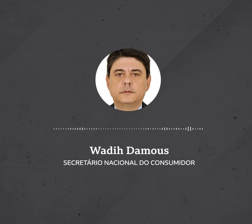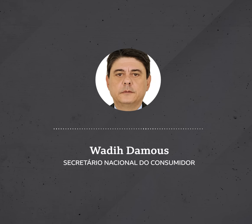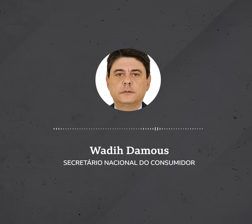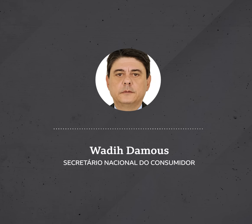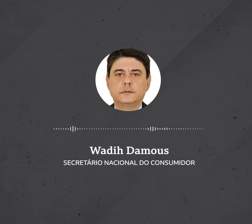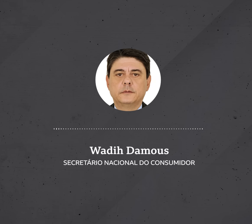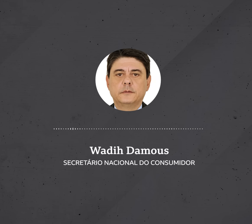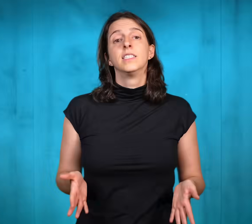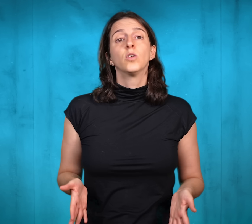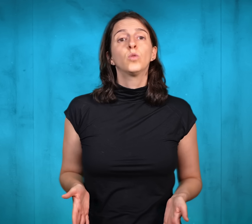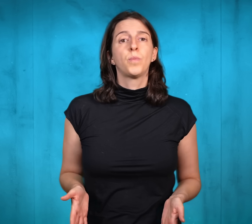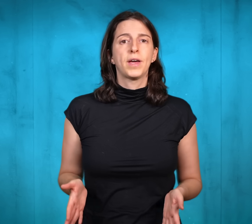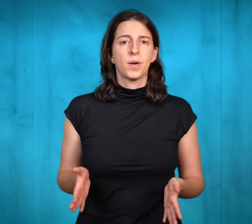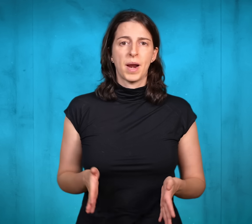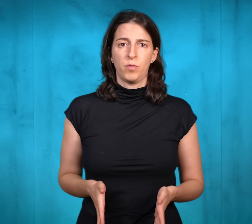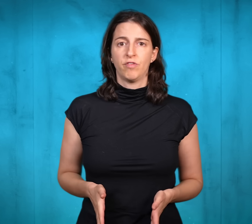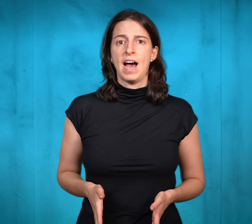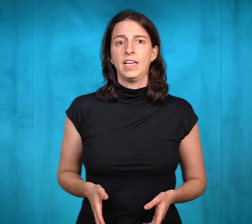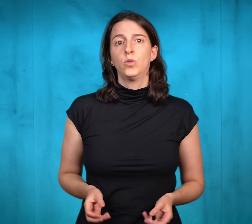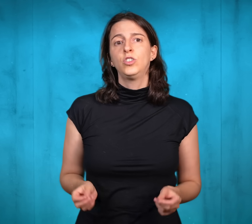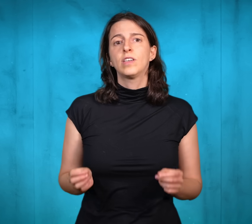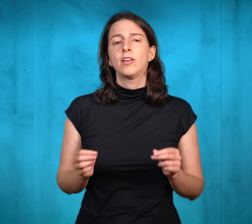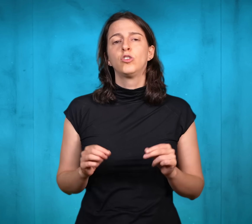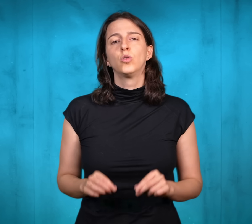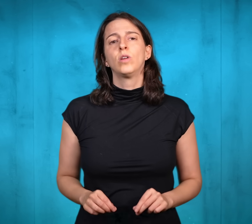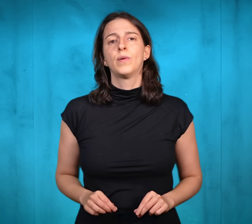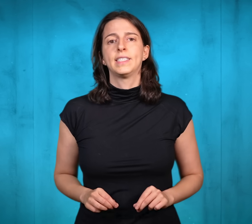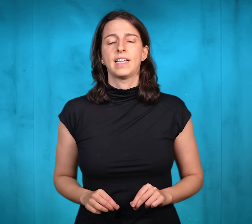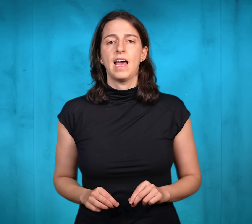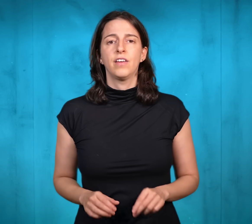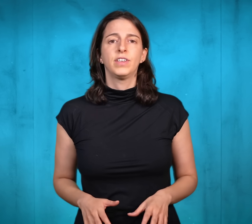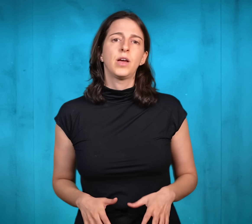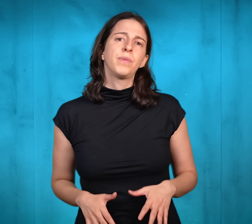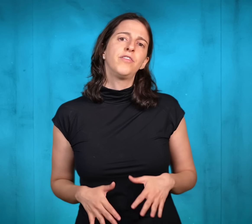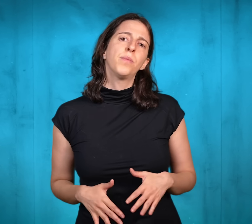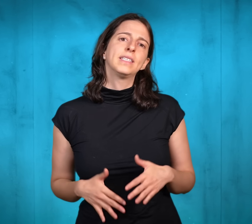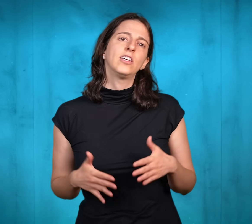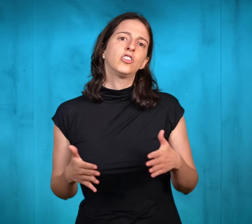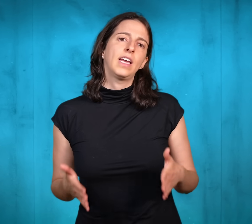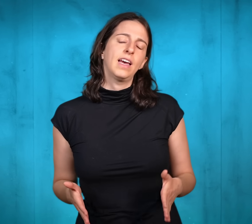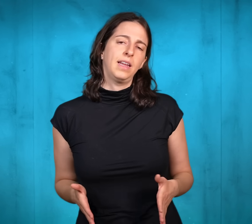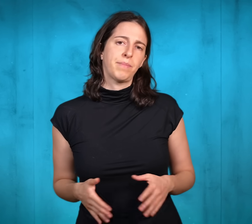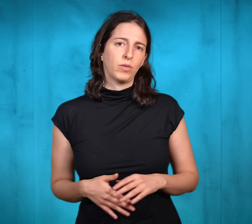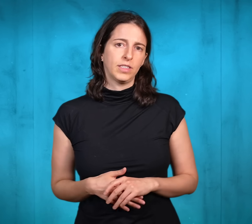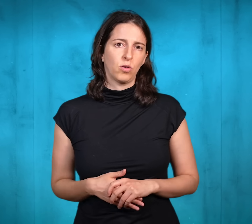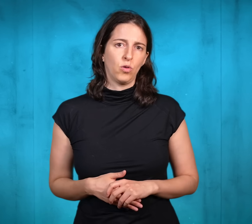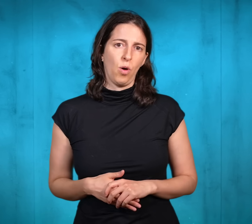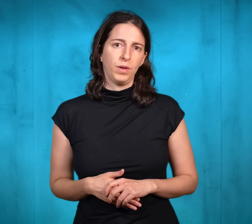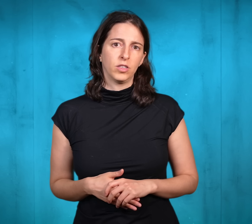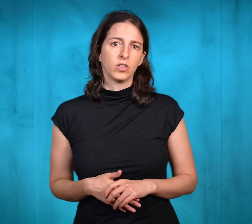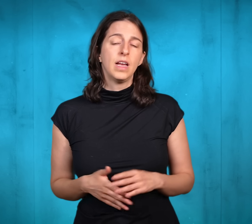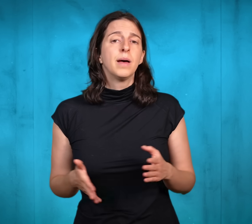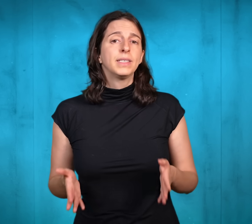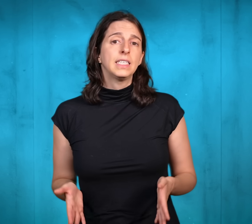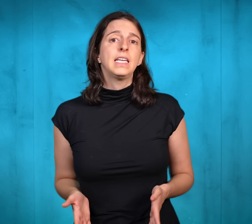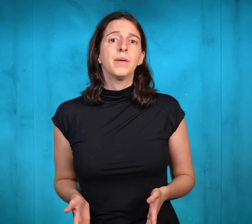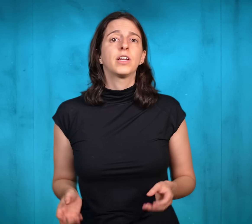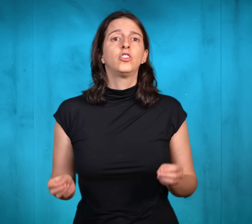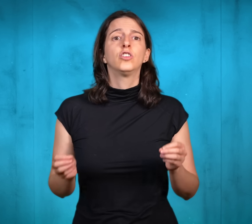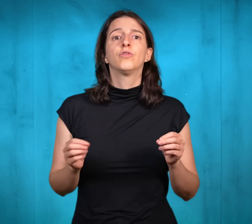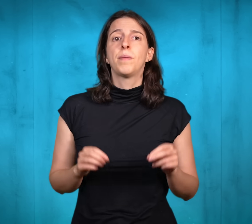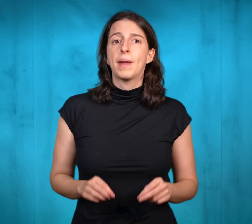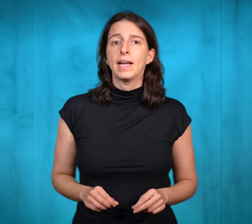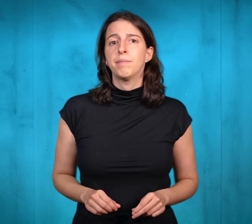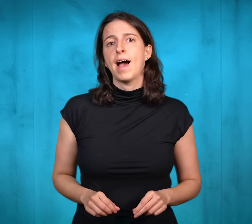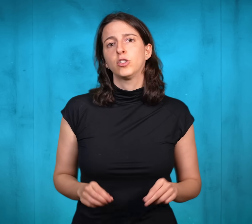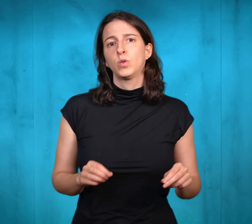intensamente garantista. Segundo Pedro Abramovay, o indicado de Lula ao STF tem um perfil mais à esquerda em pautas econômicas. Mas ele lembra